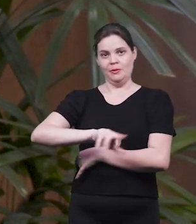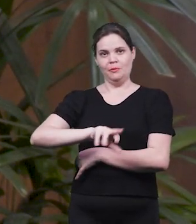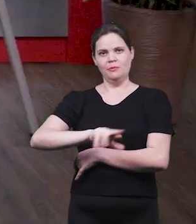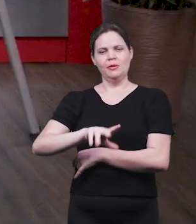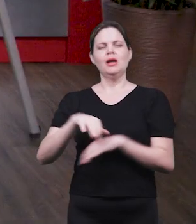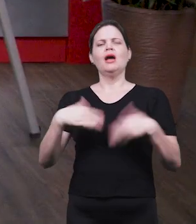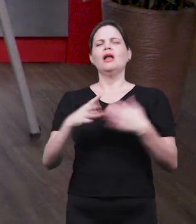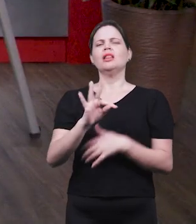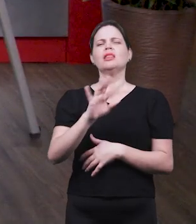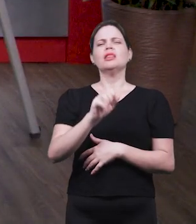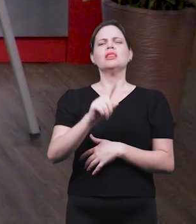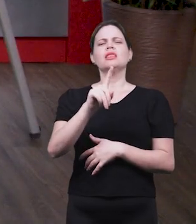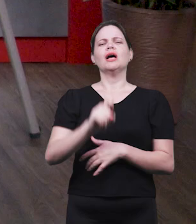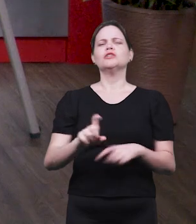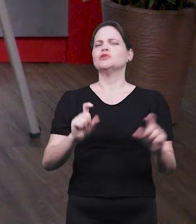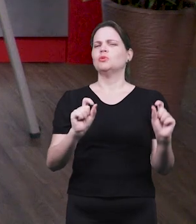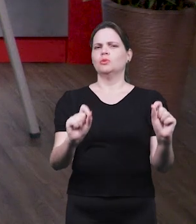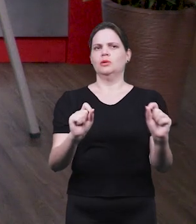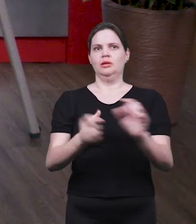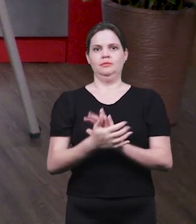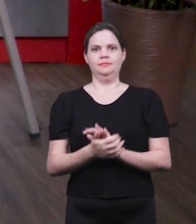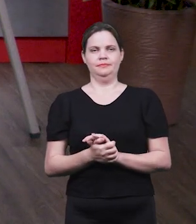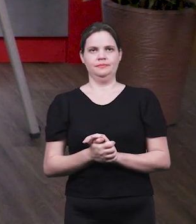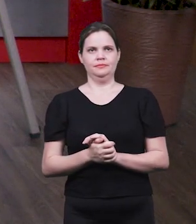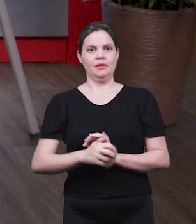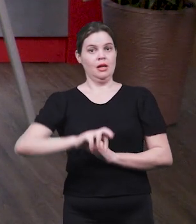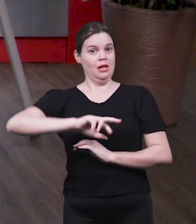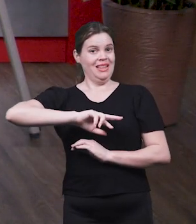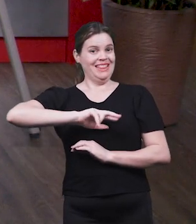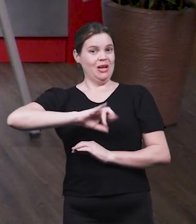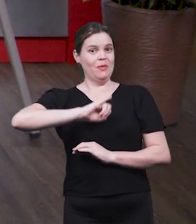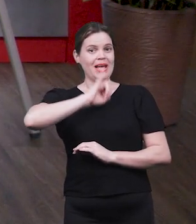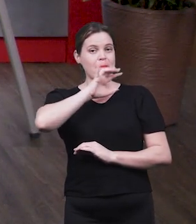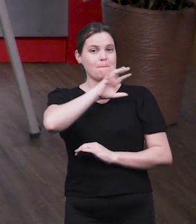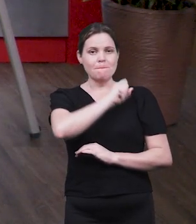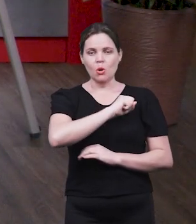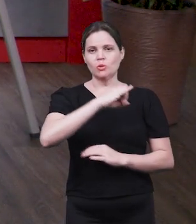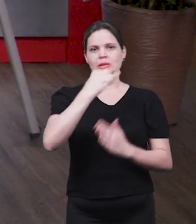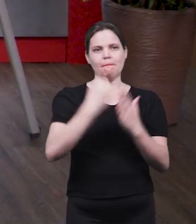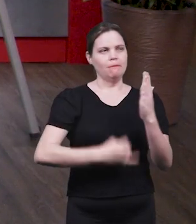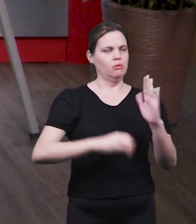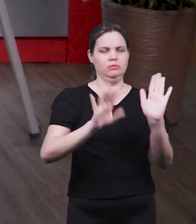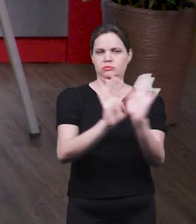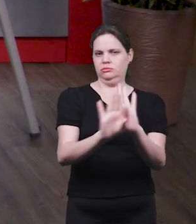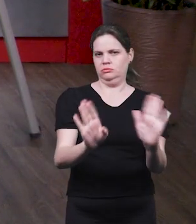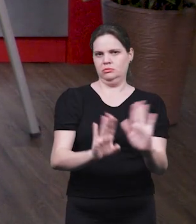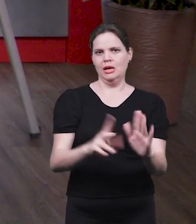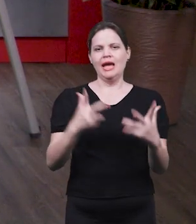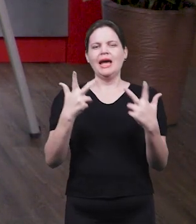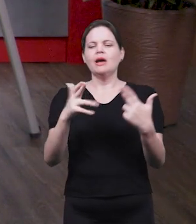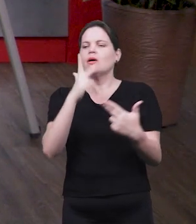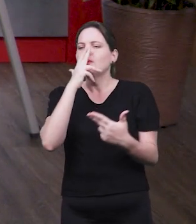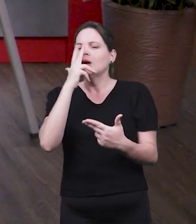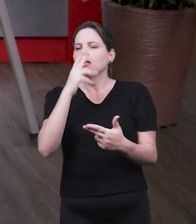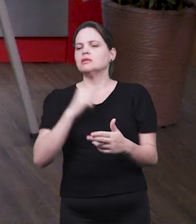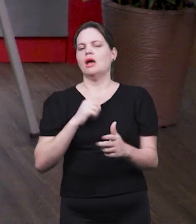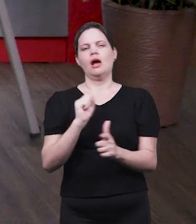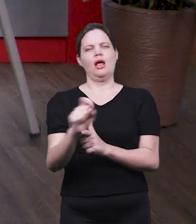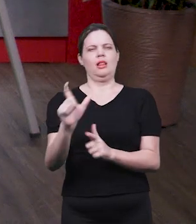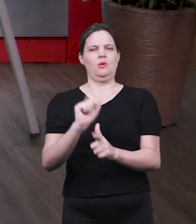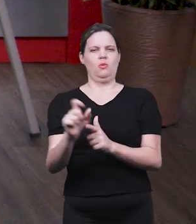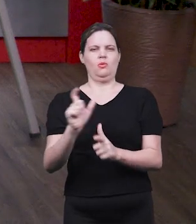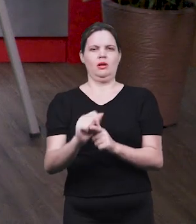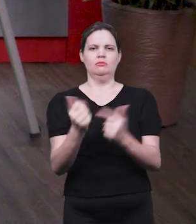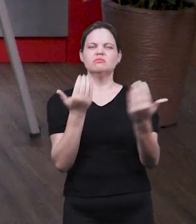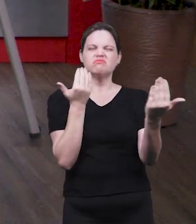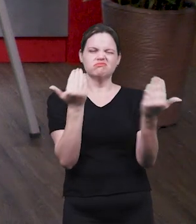marinha? Ela tem natureza patrimonial, não é um tributo. Então é como se fosse um aluguel. Mal